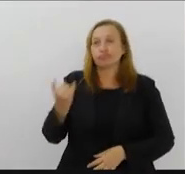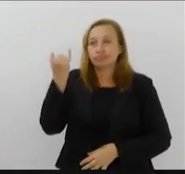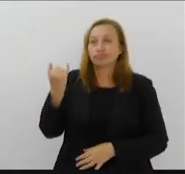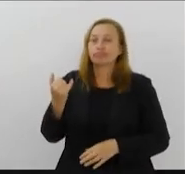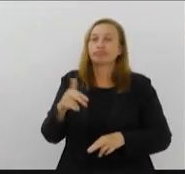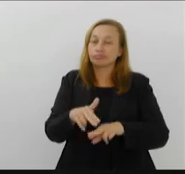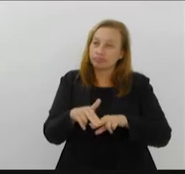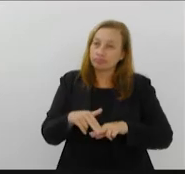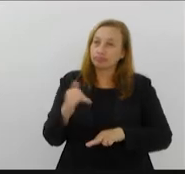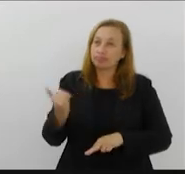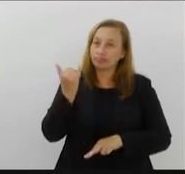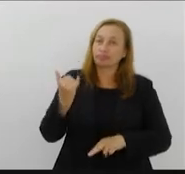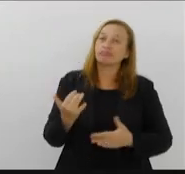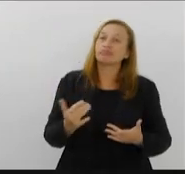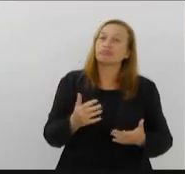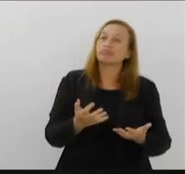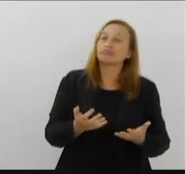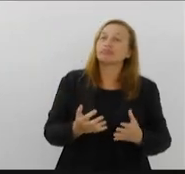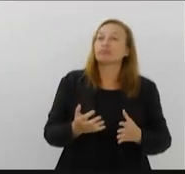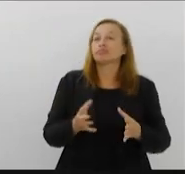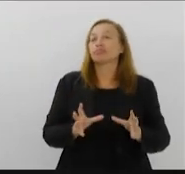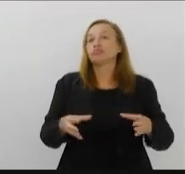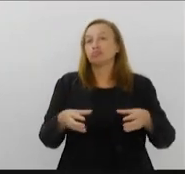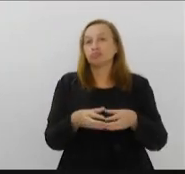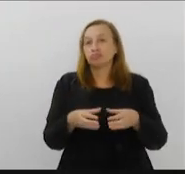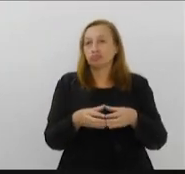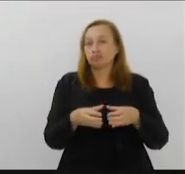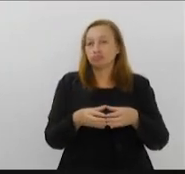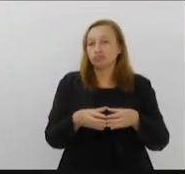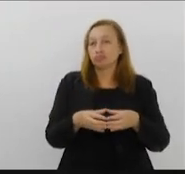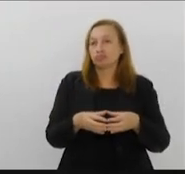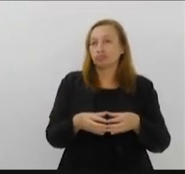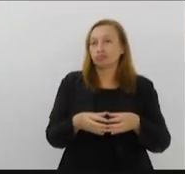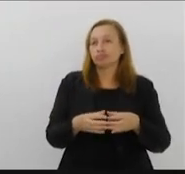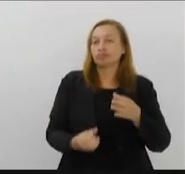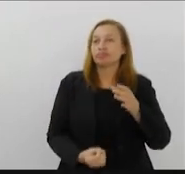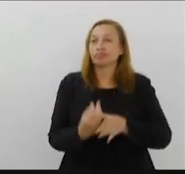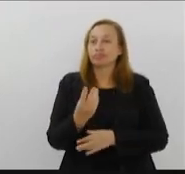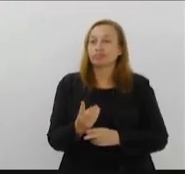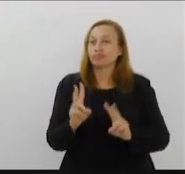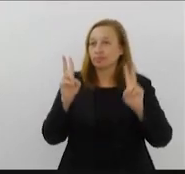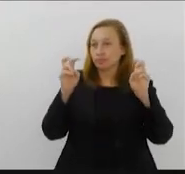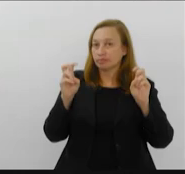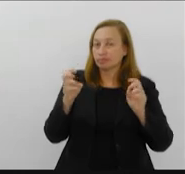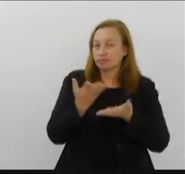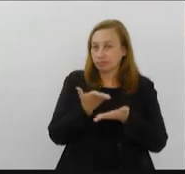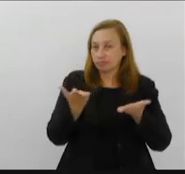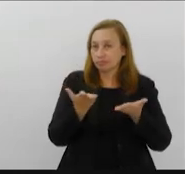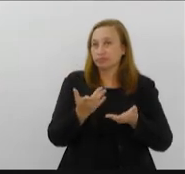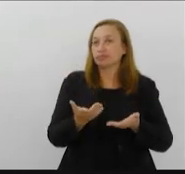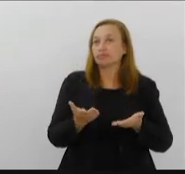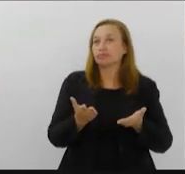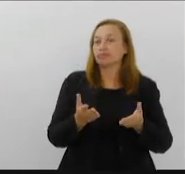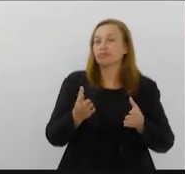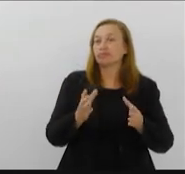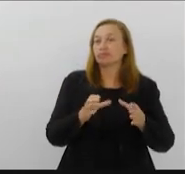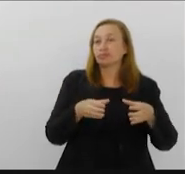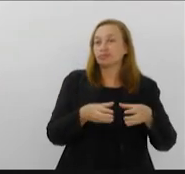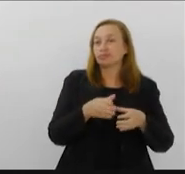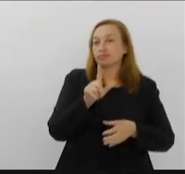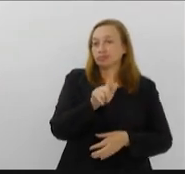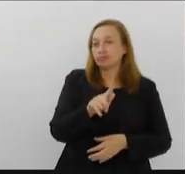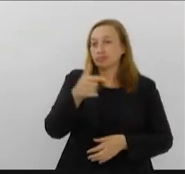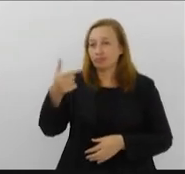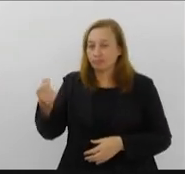é importante, porque a gente cria um canal institucionalizado para pautar questões como essa. Então, especificamente no espaço do G20, o nosso